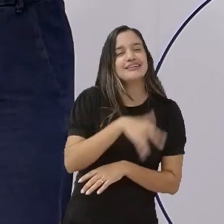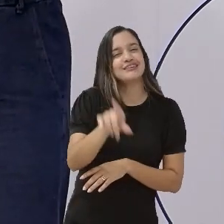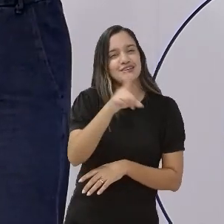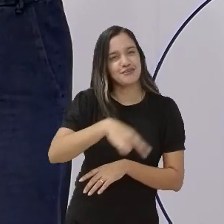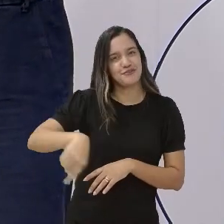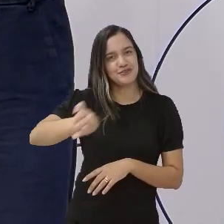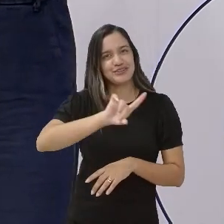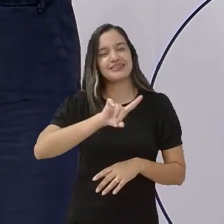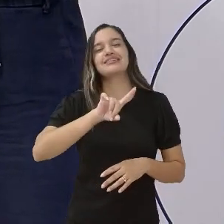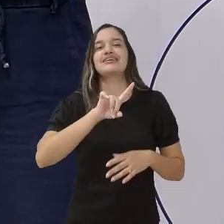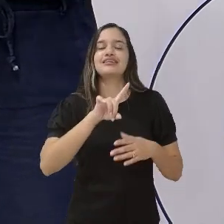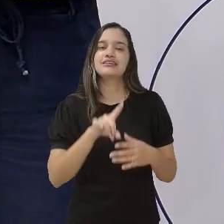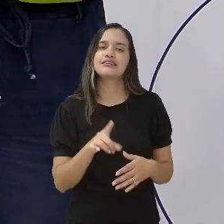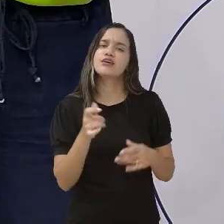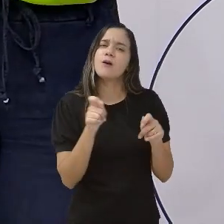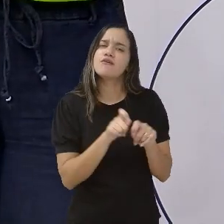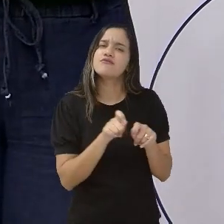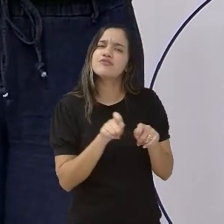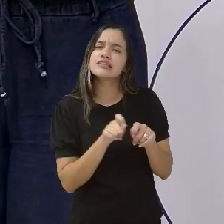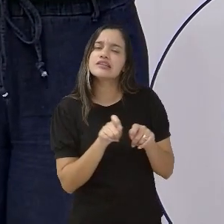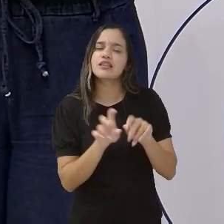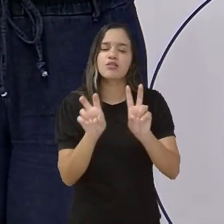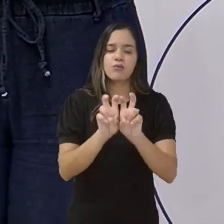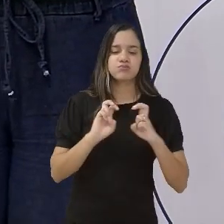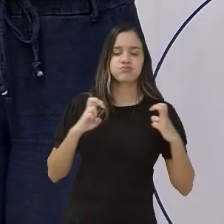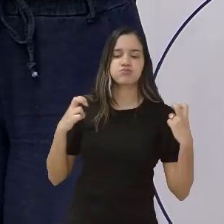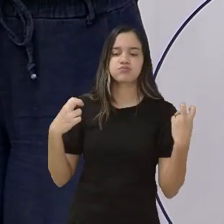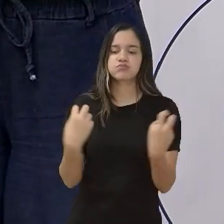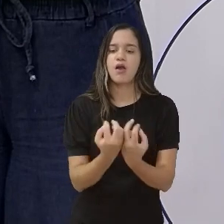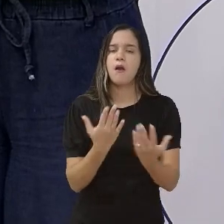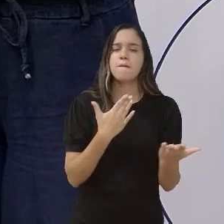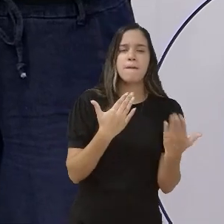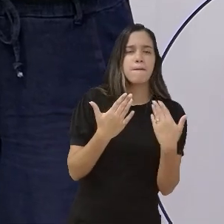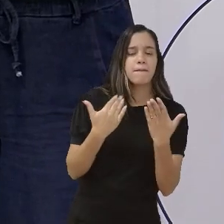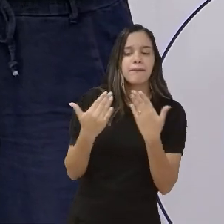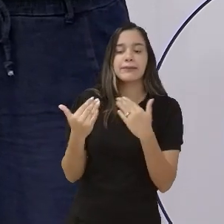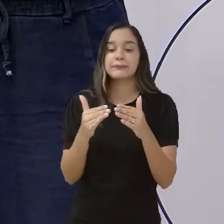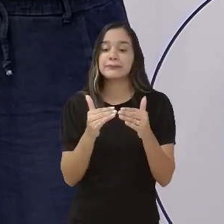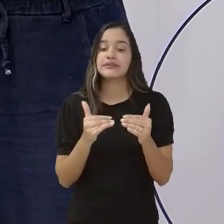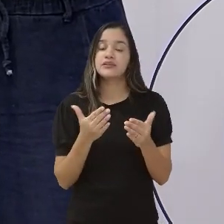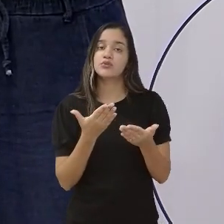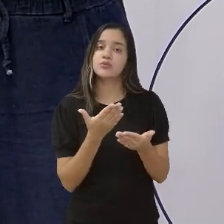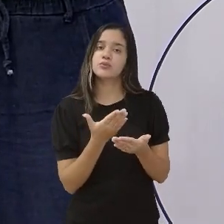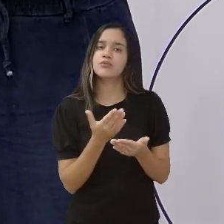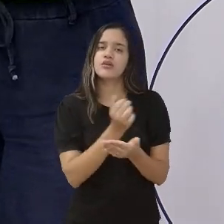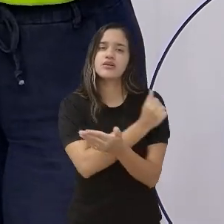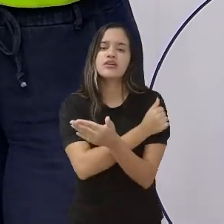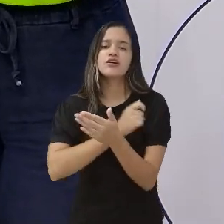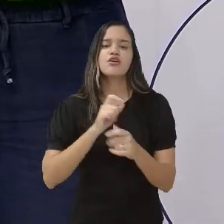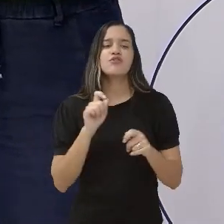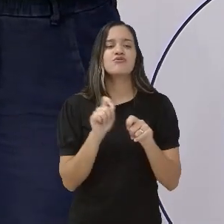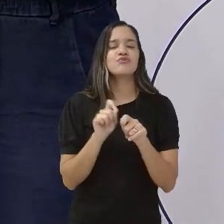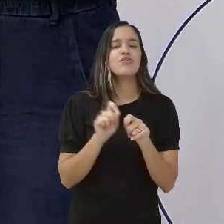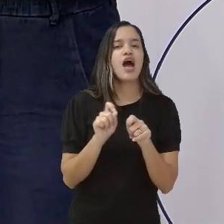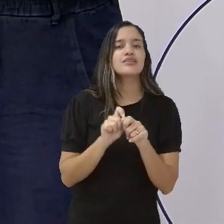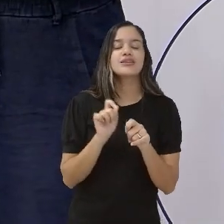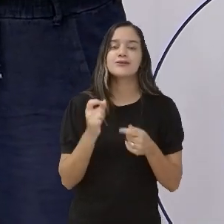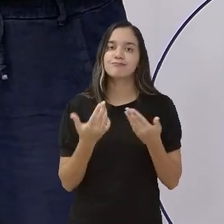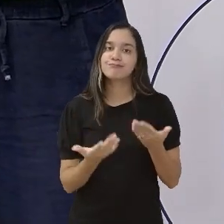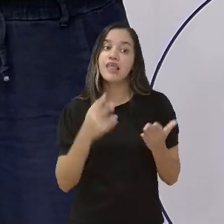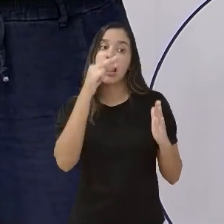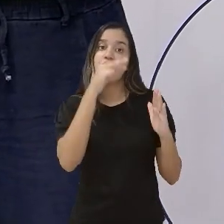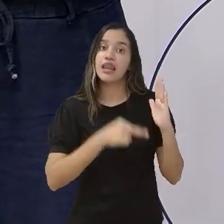vocês, quando estiverem assim, fazendo aquela roda de conversa, pedindo para o aluno Fazer a leitura. Isso,